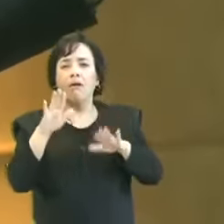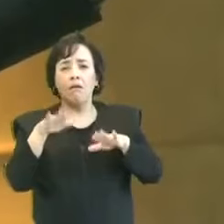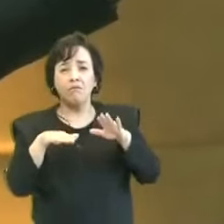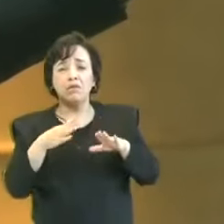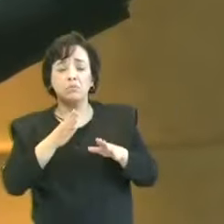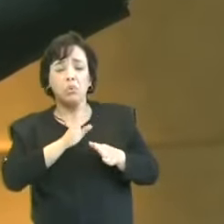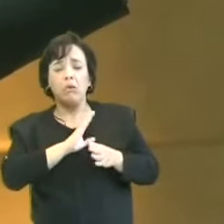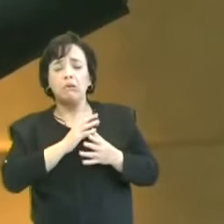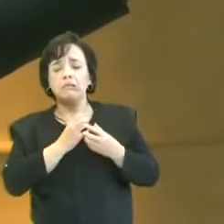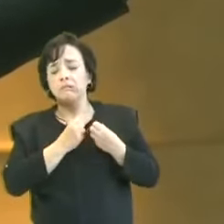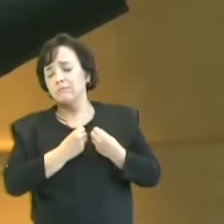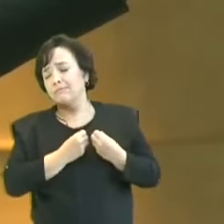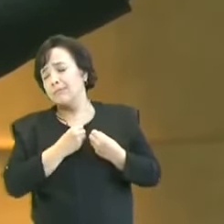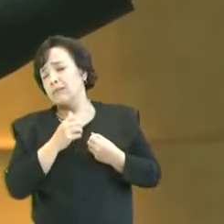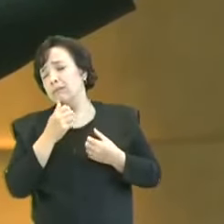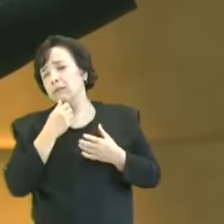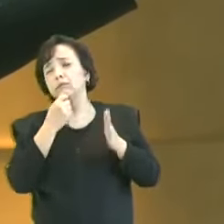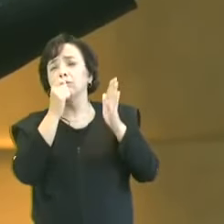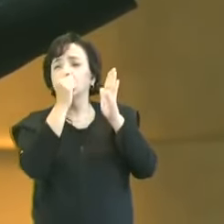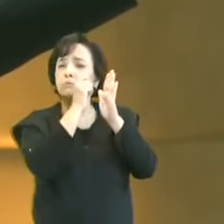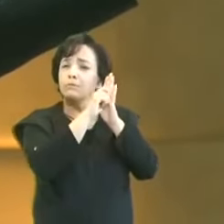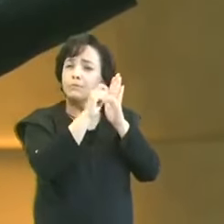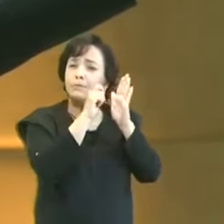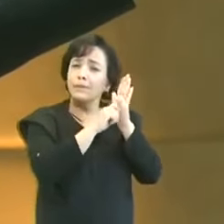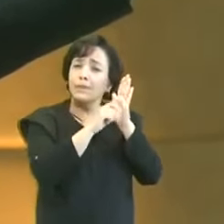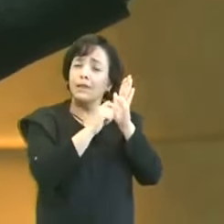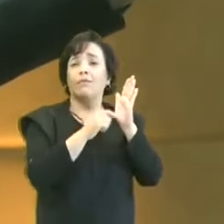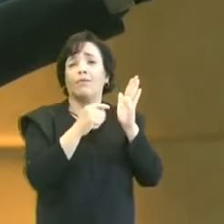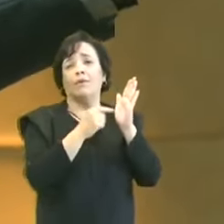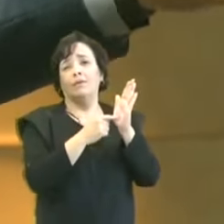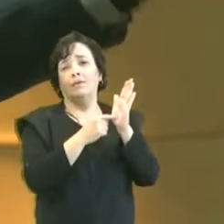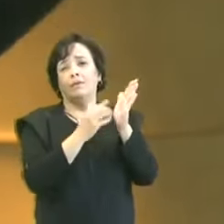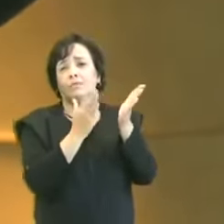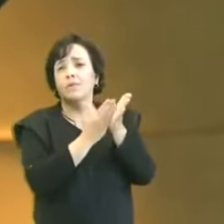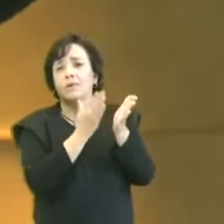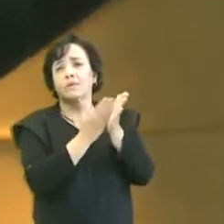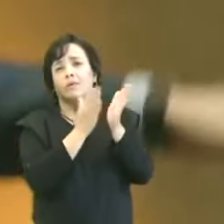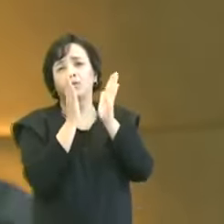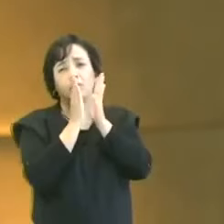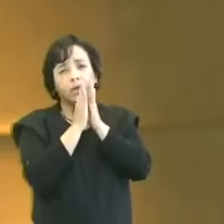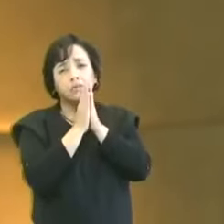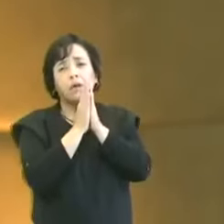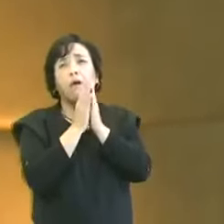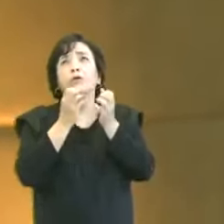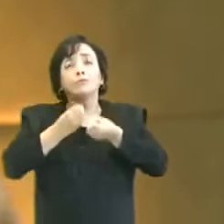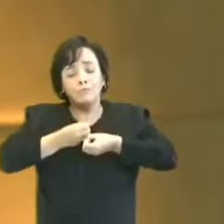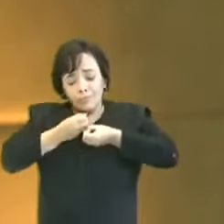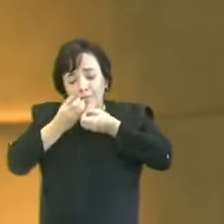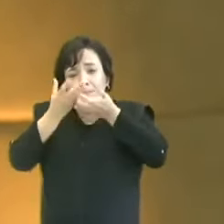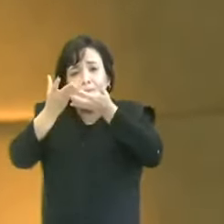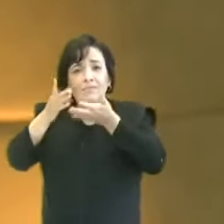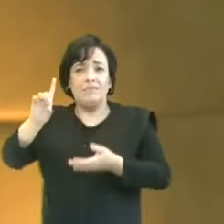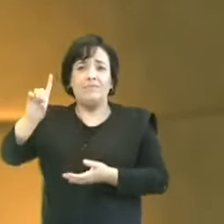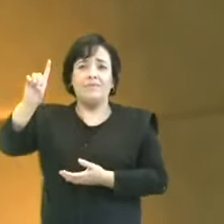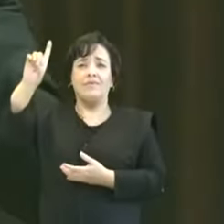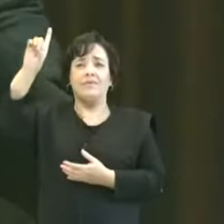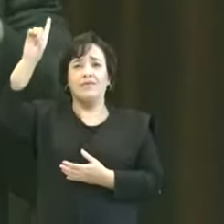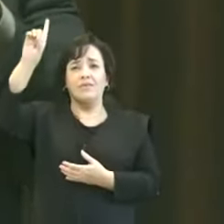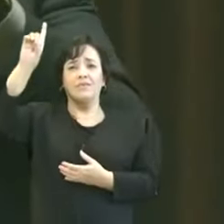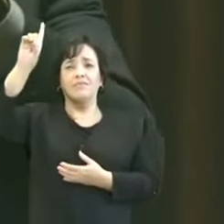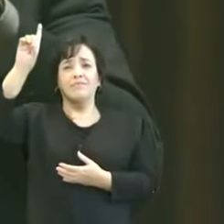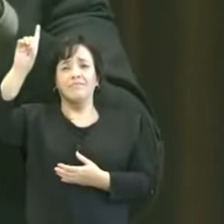dias. Porque Deus deixou de ser o mais importante e as outras coisas começaram a importar demais. Deus falou